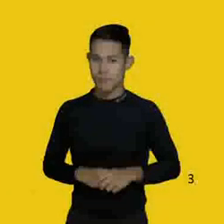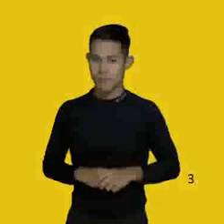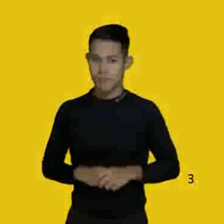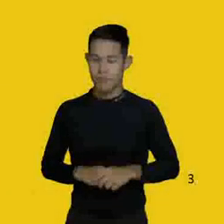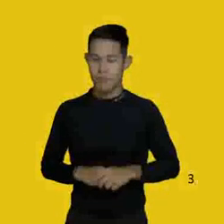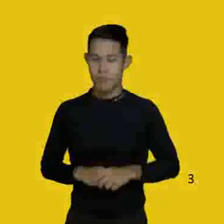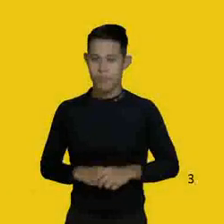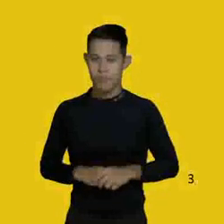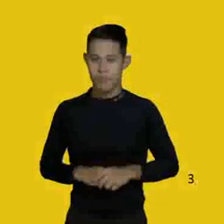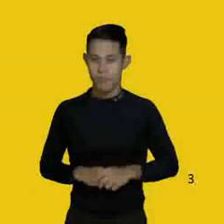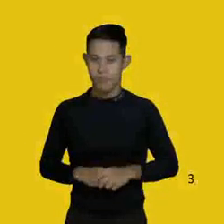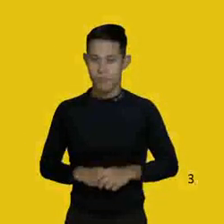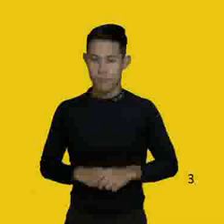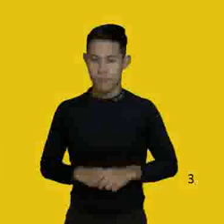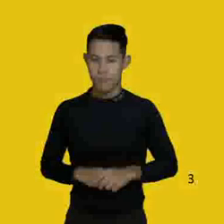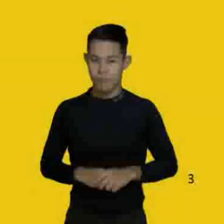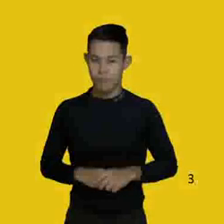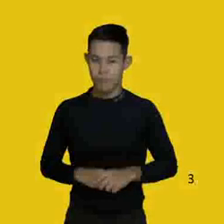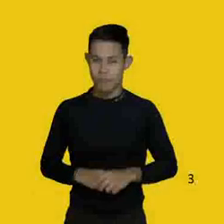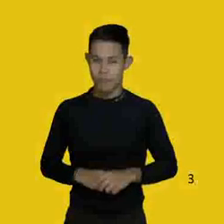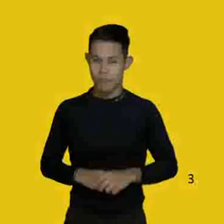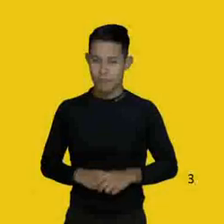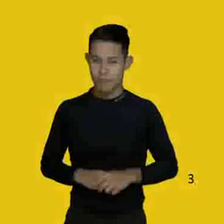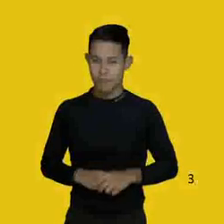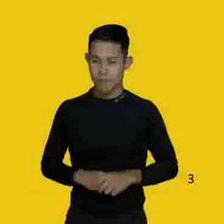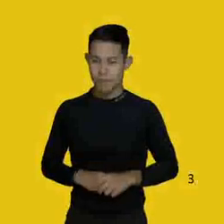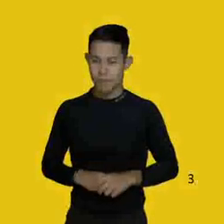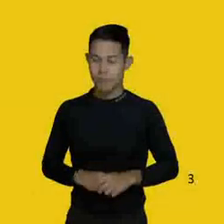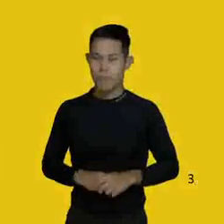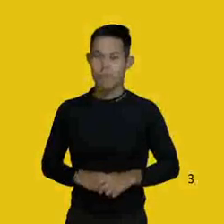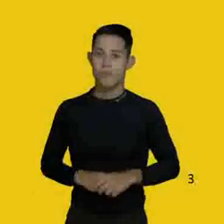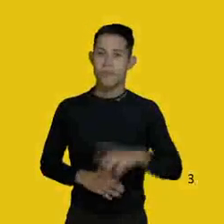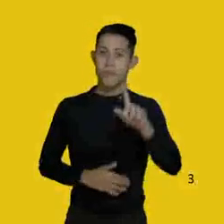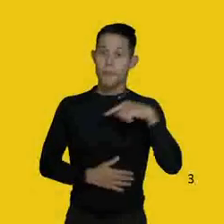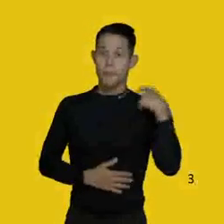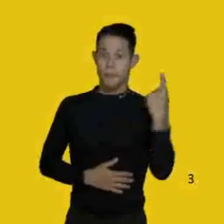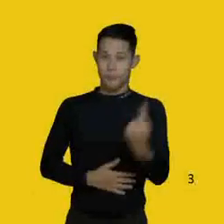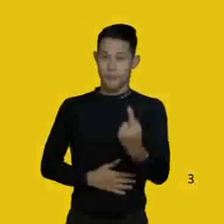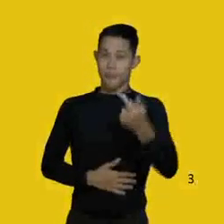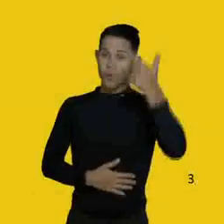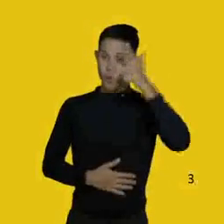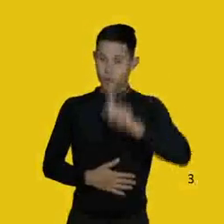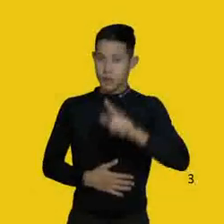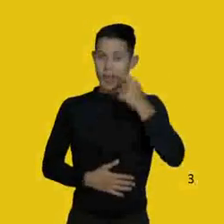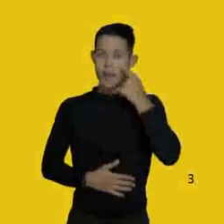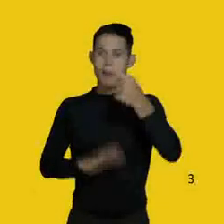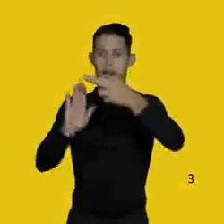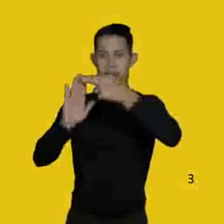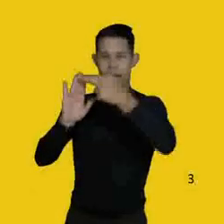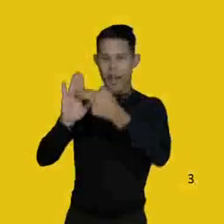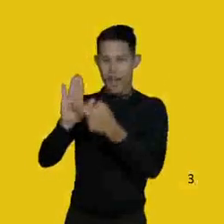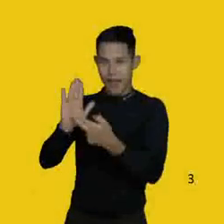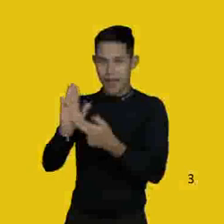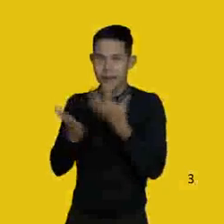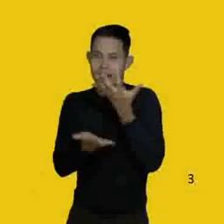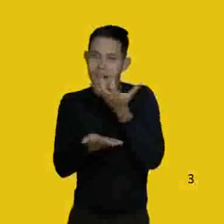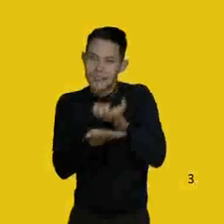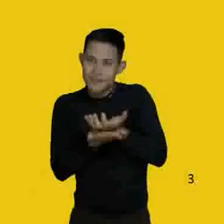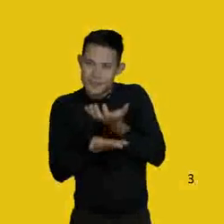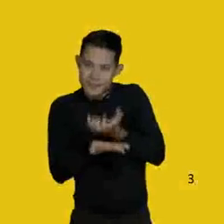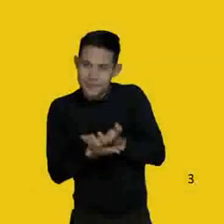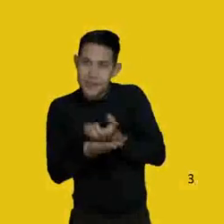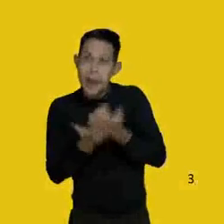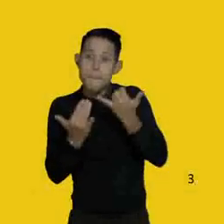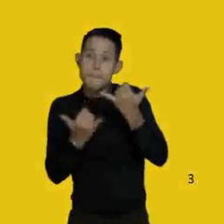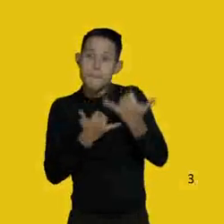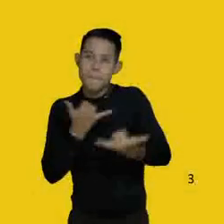né então e aí a gente vai já começa com esse princípio alfabético brincando na pré-escola